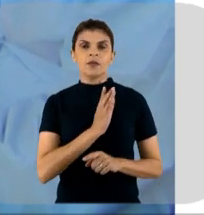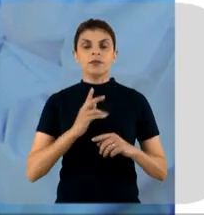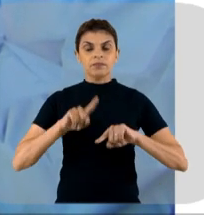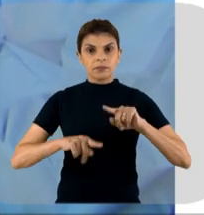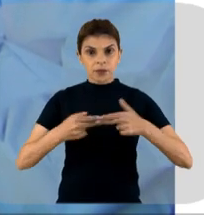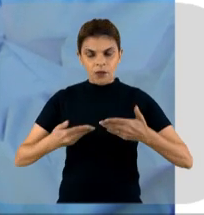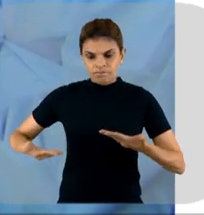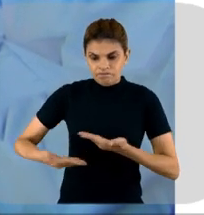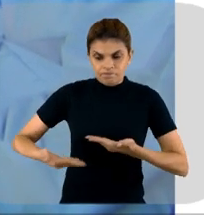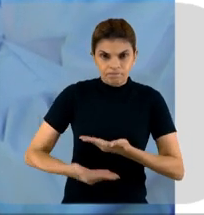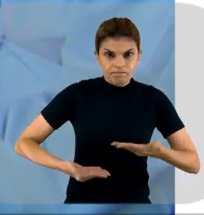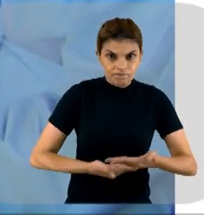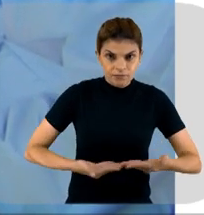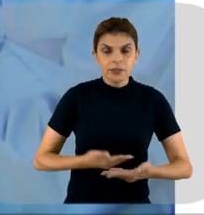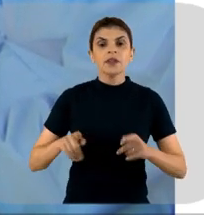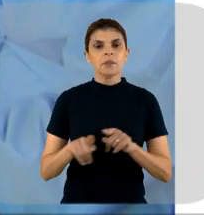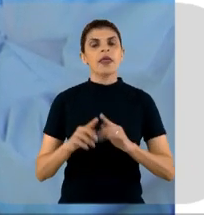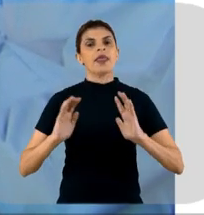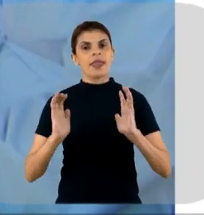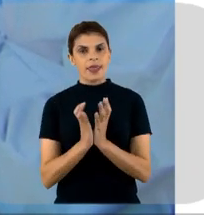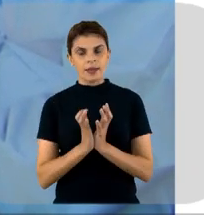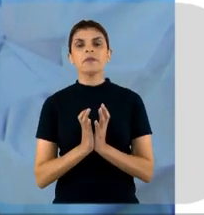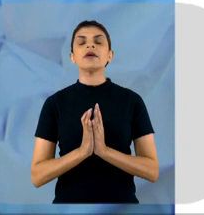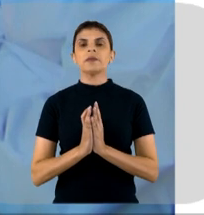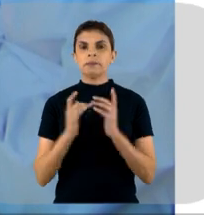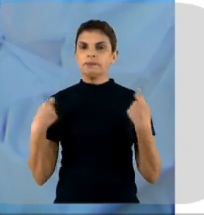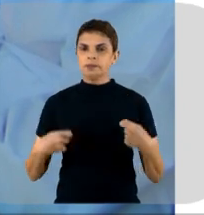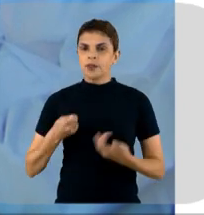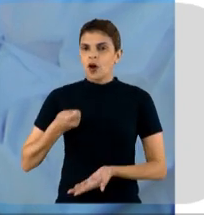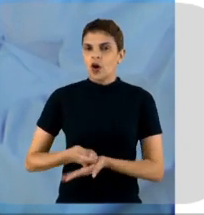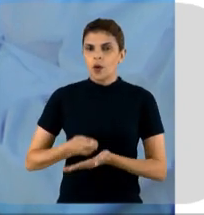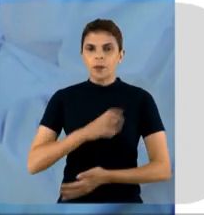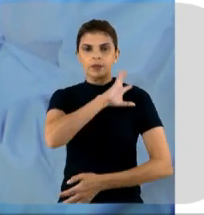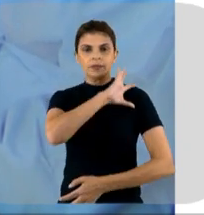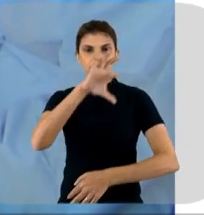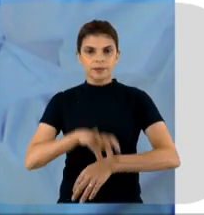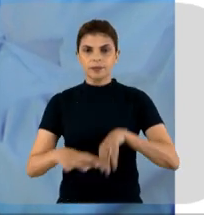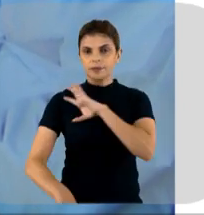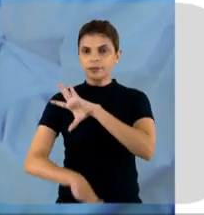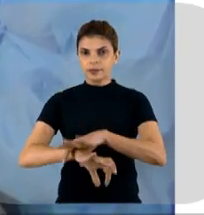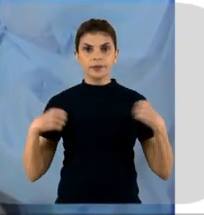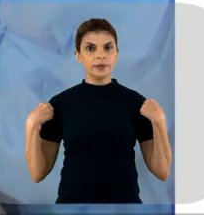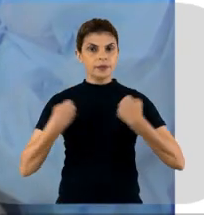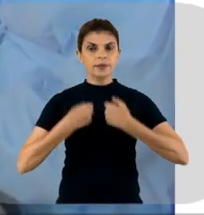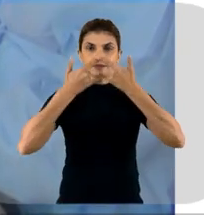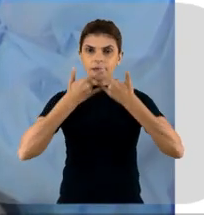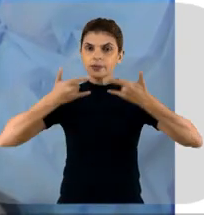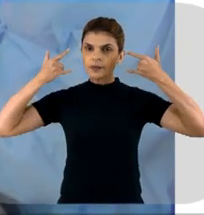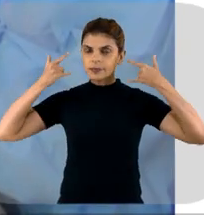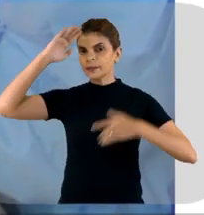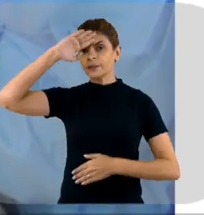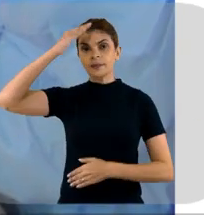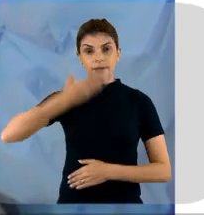ósseas e toda a equipe deve estar devidamente com EPI nos casos de pacientes com Covid-19. O paciente